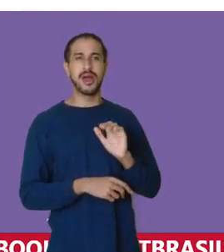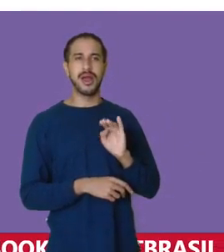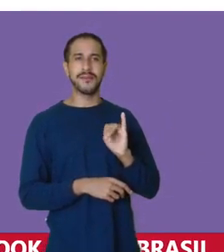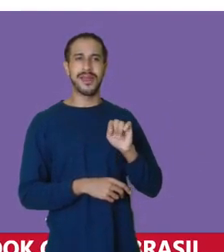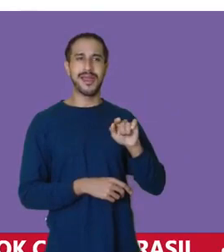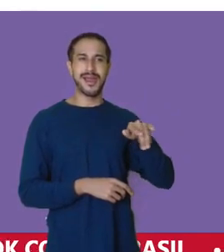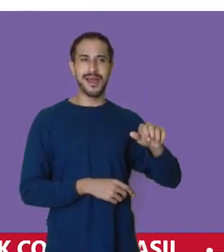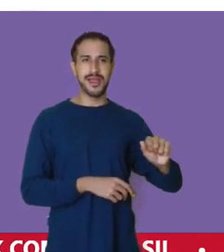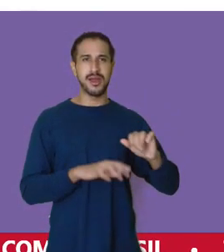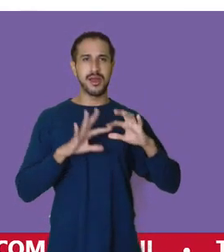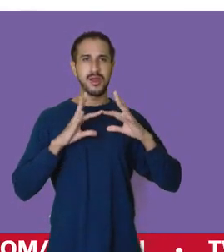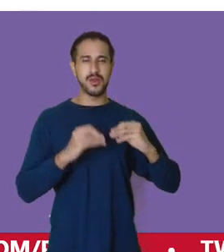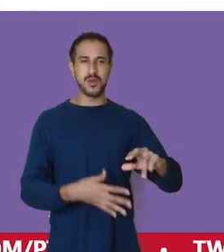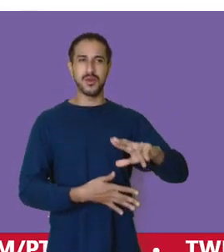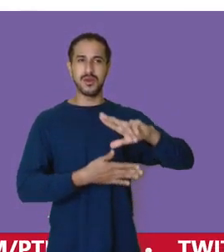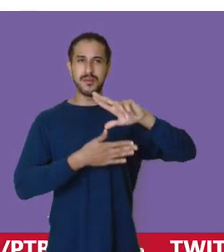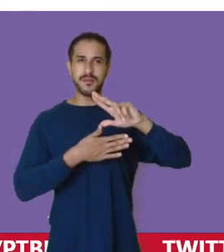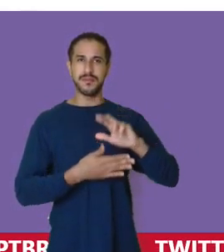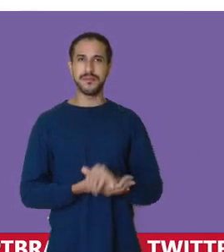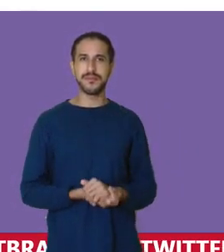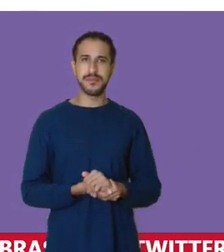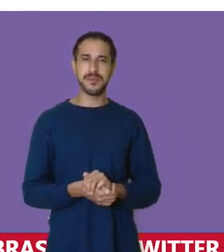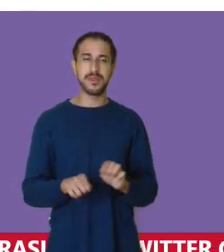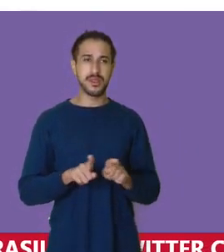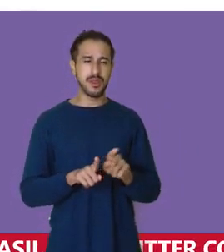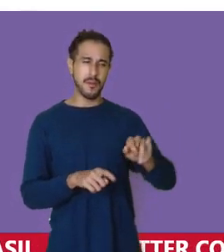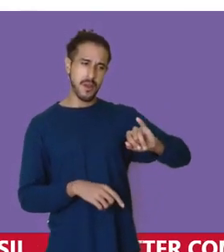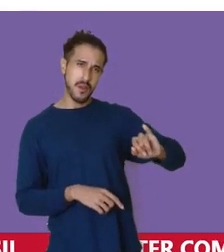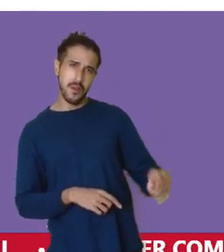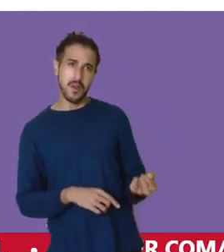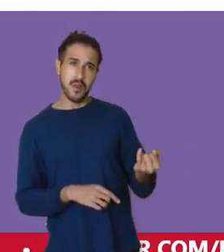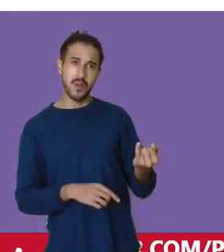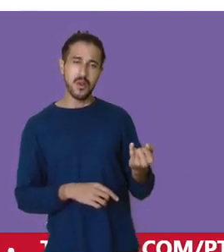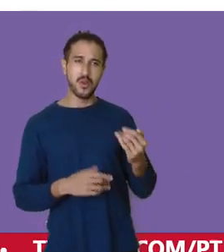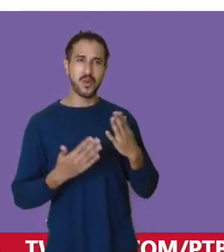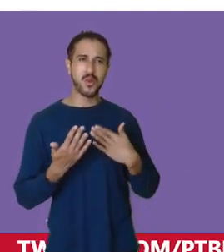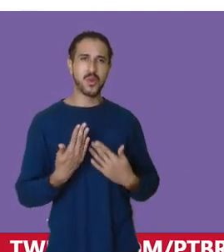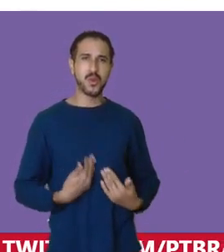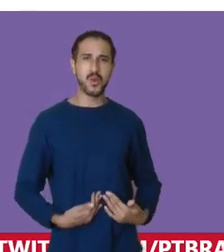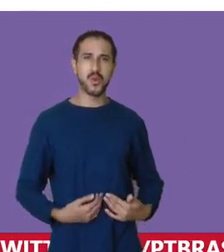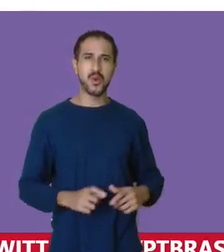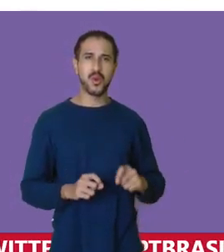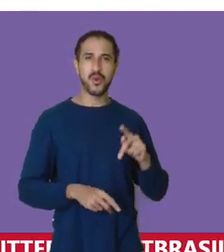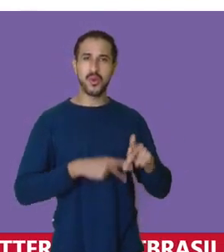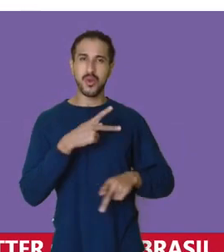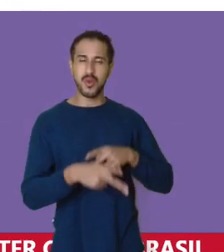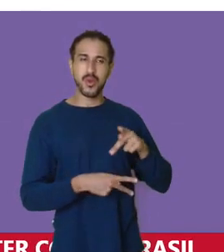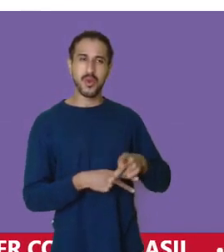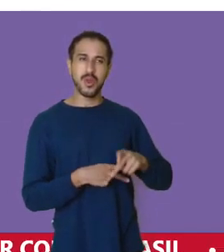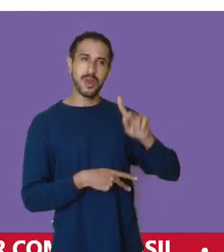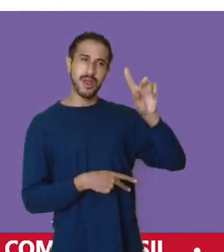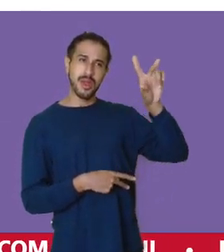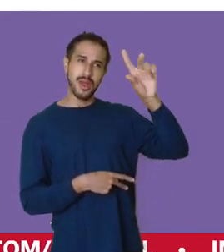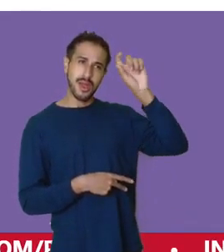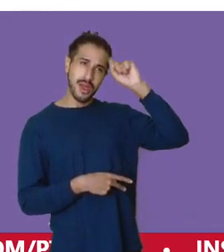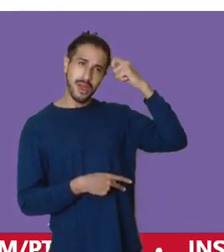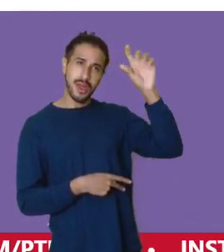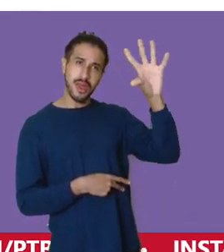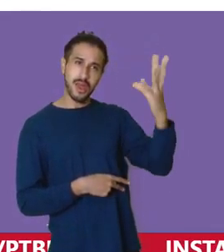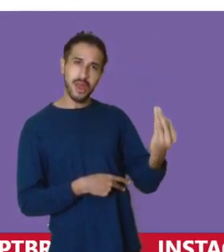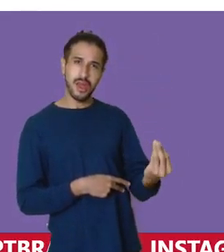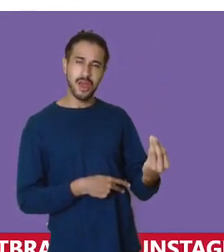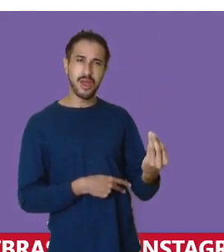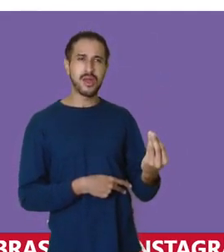chamava toda a América, Abya Yala, da exploração dos corpos dos povos africanos,